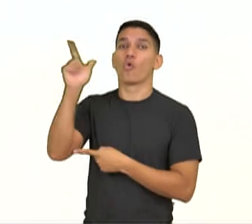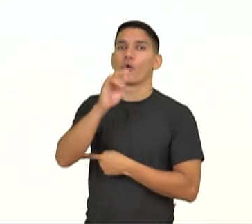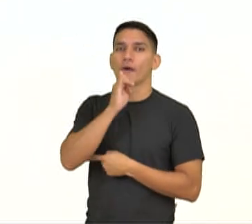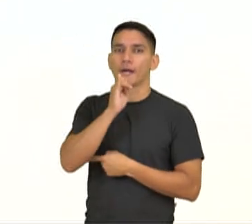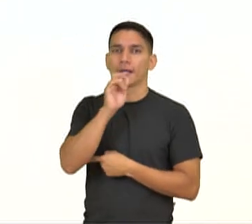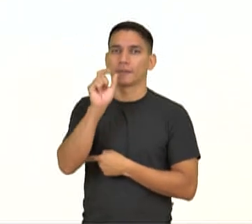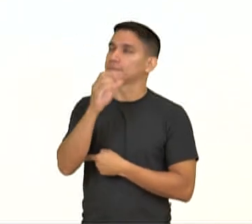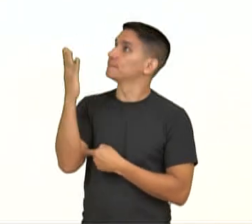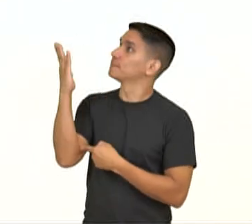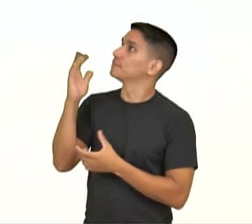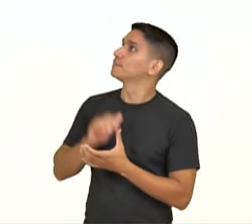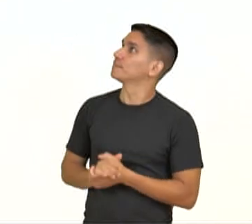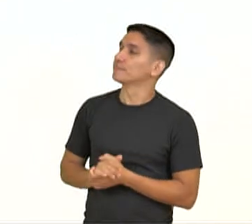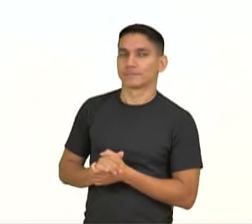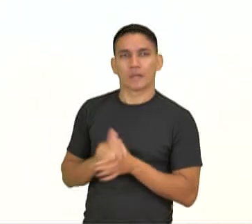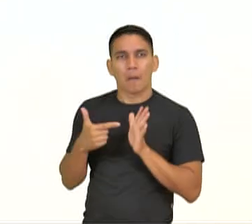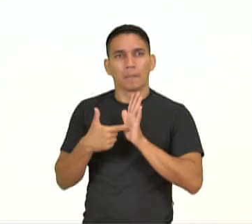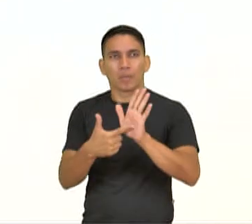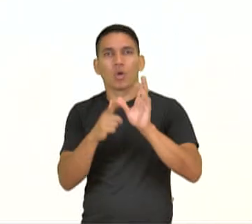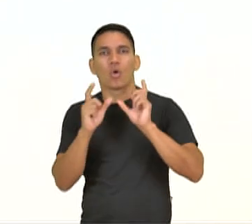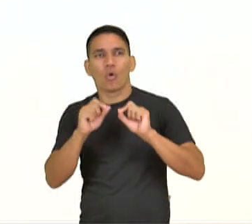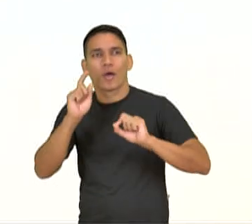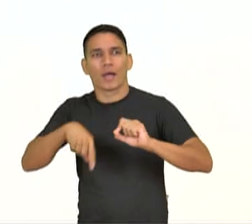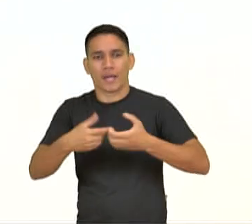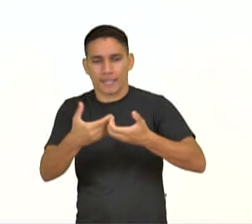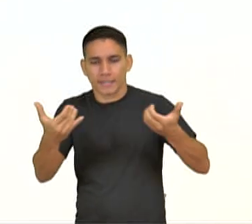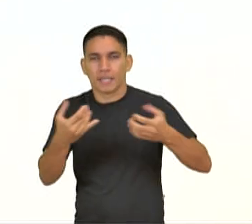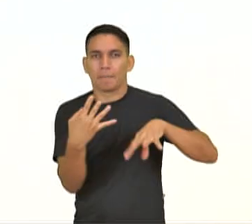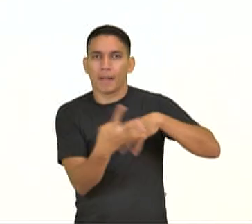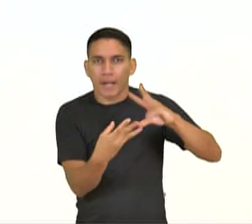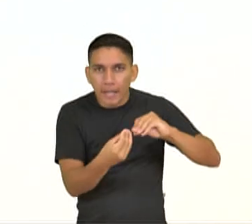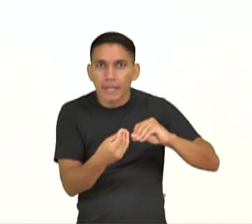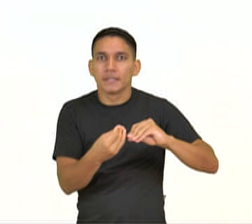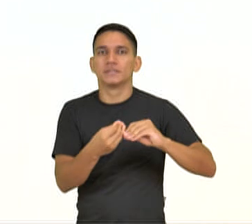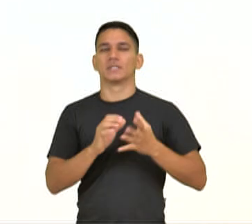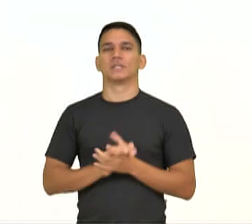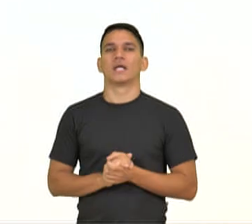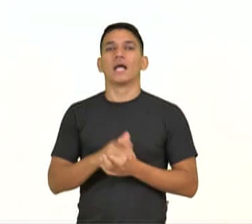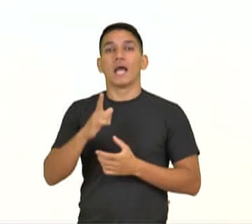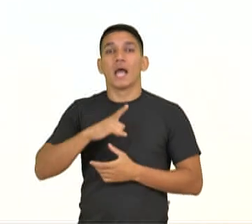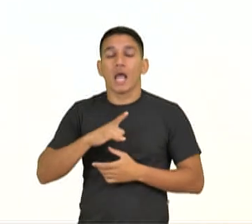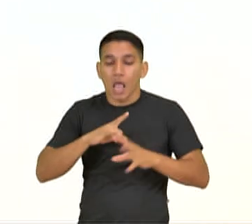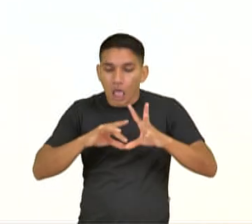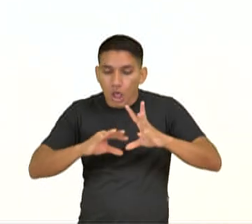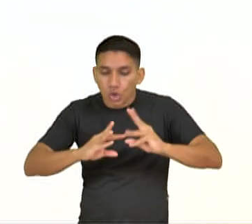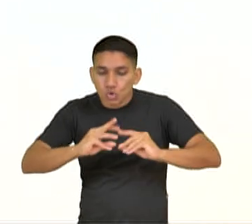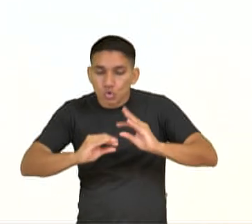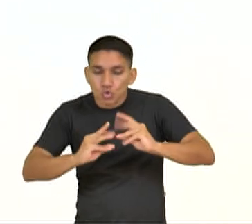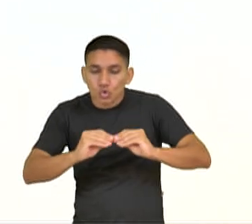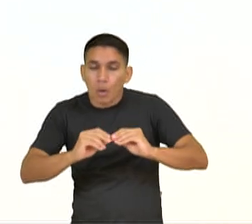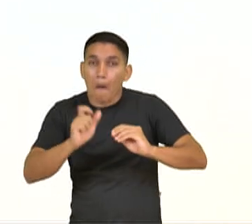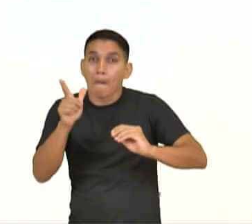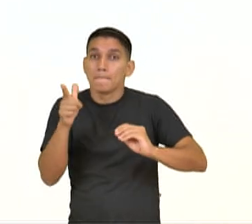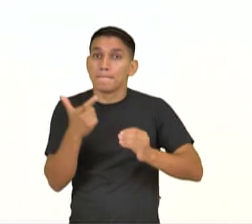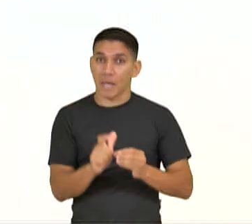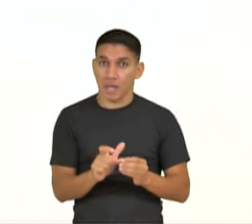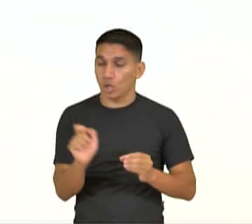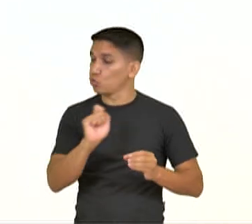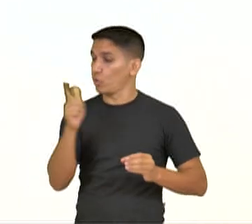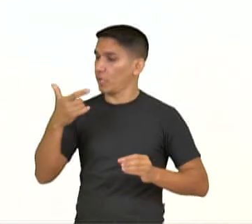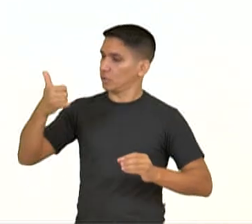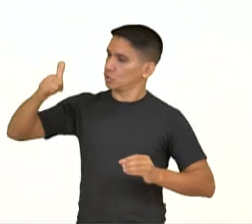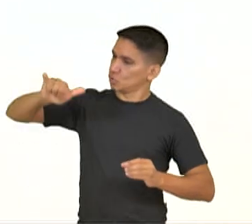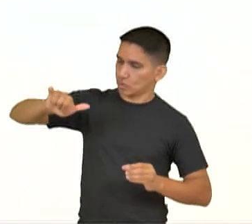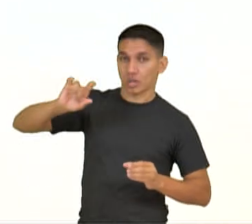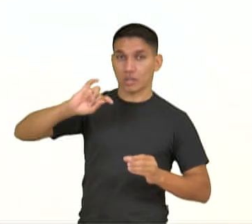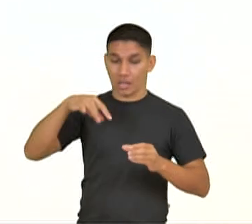aqui, e definindo, né, disperso ou soluto, são as substâncias em menor quantidade na mistura, tá bem? Então, quando eu